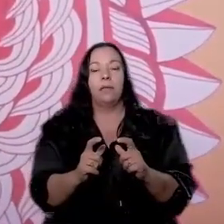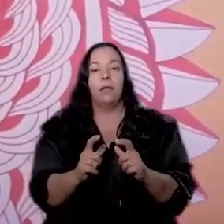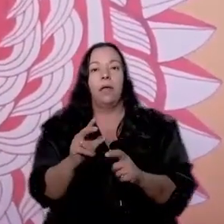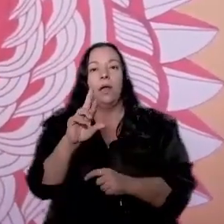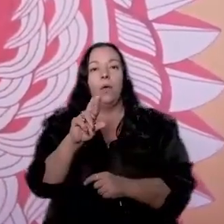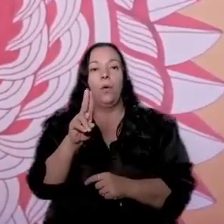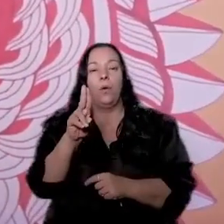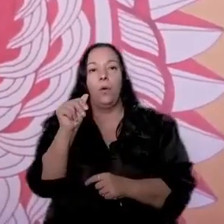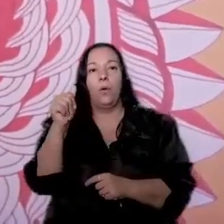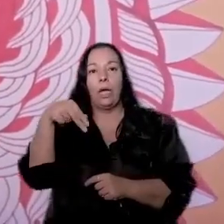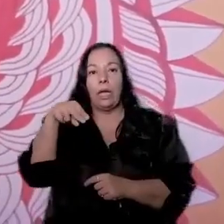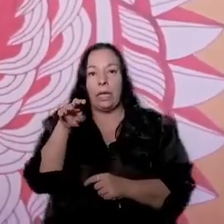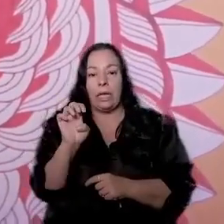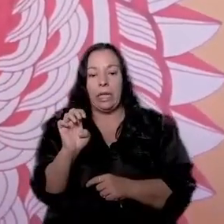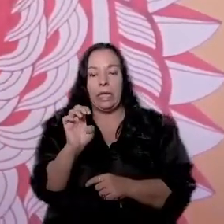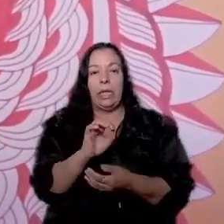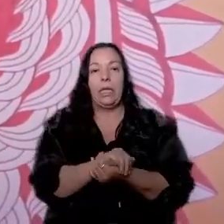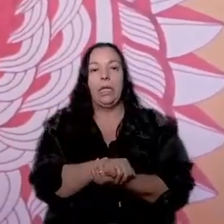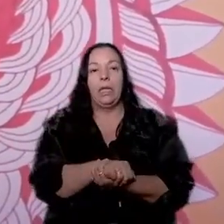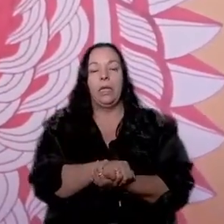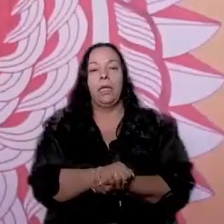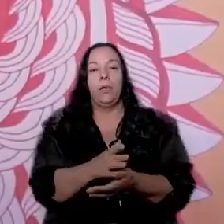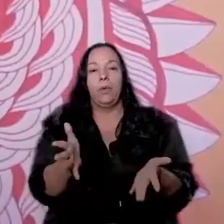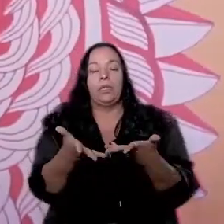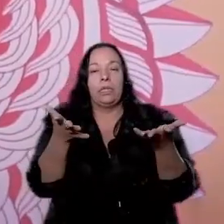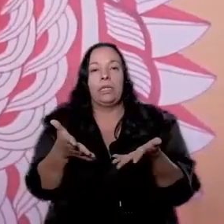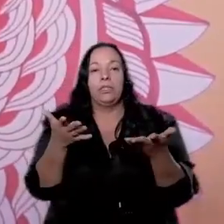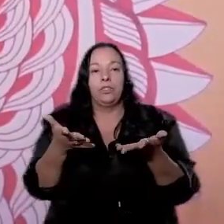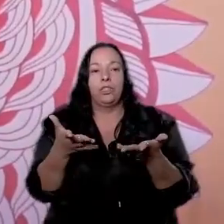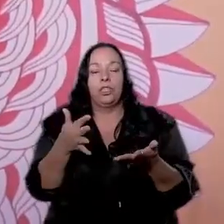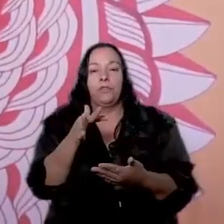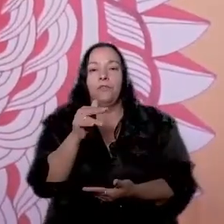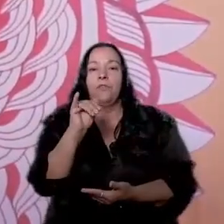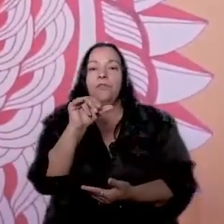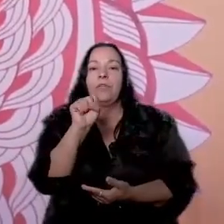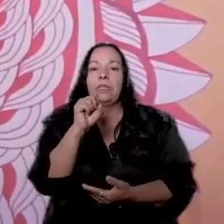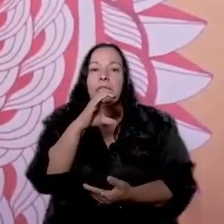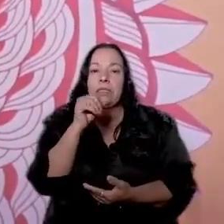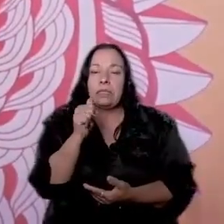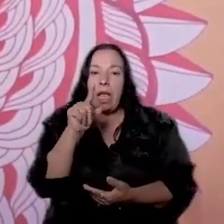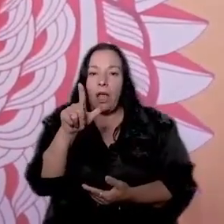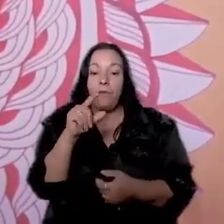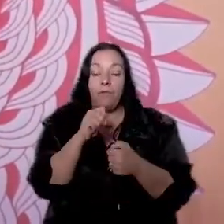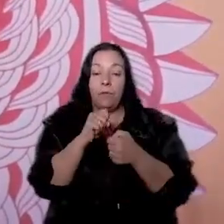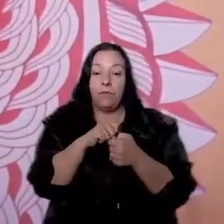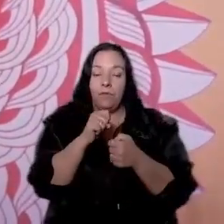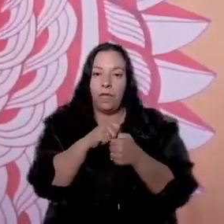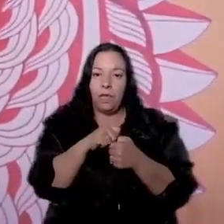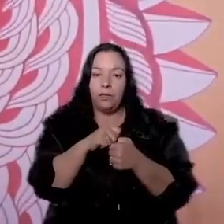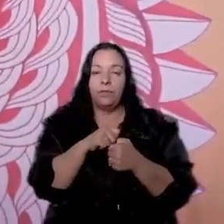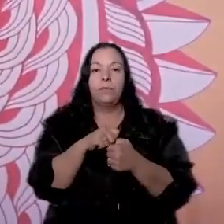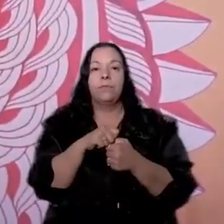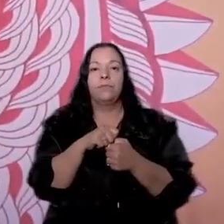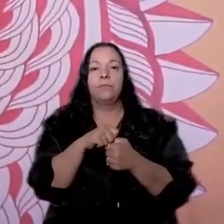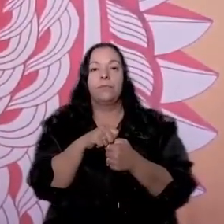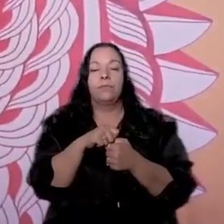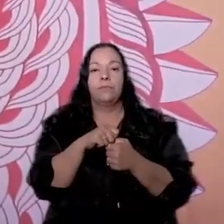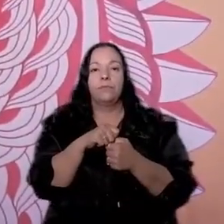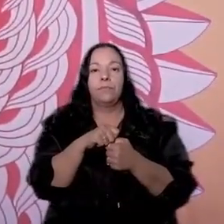O incentivo fiscal ele foi criado a partir de uma lógica onde a receita desse incentivo